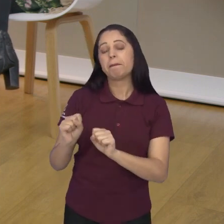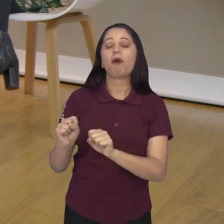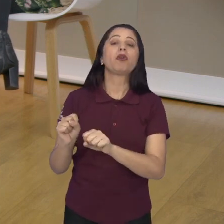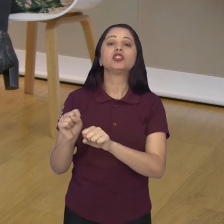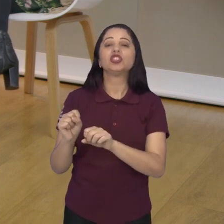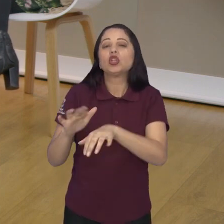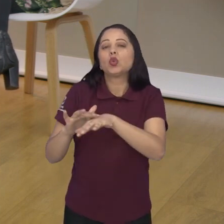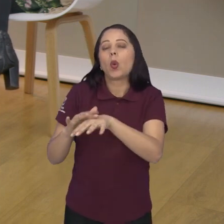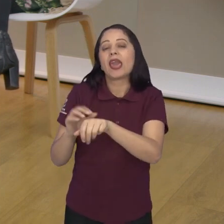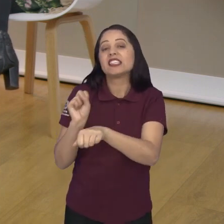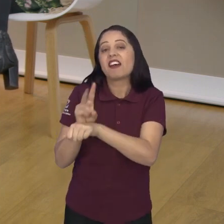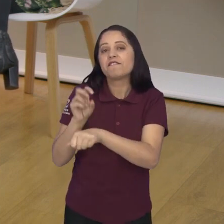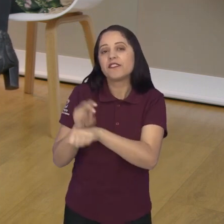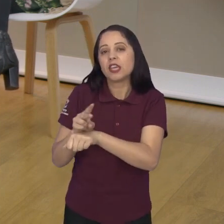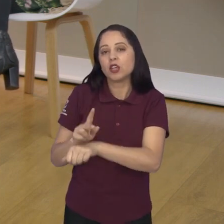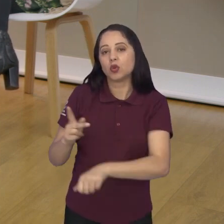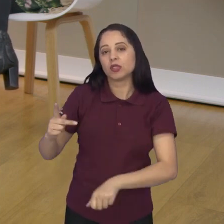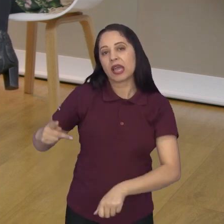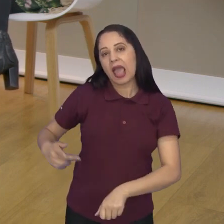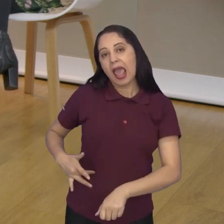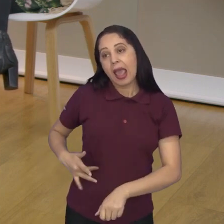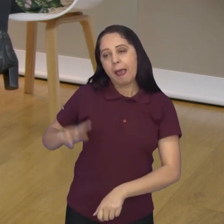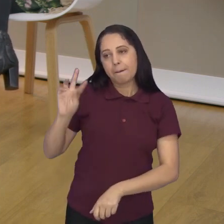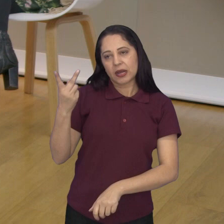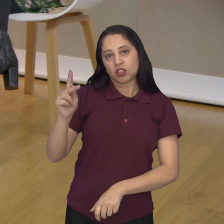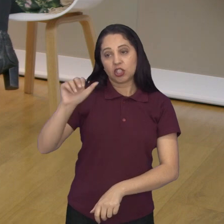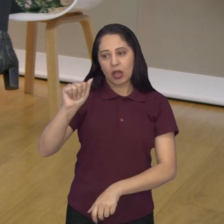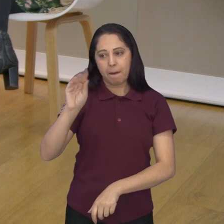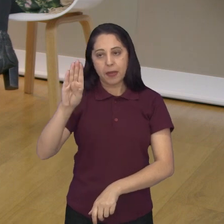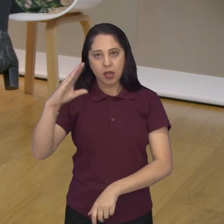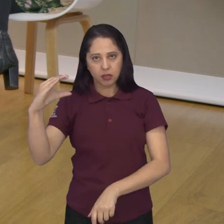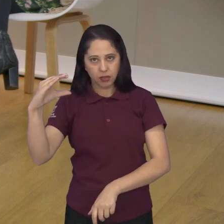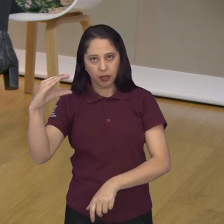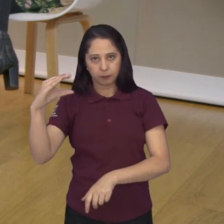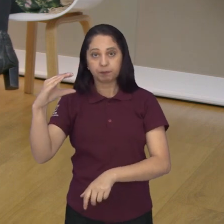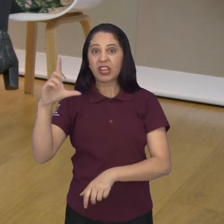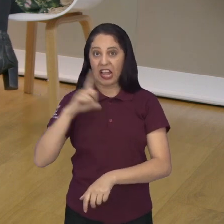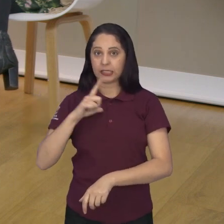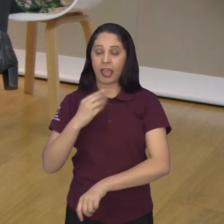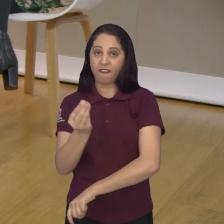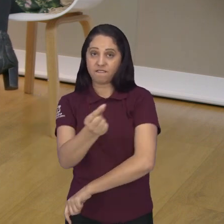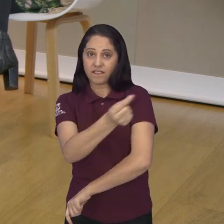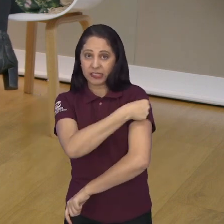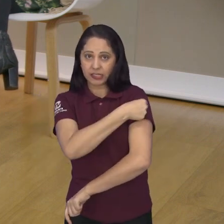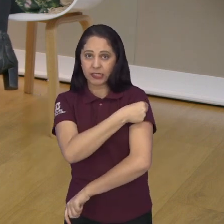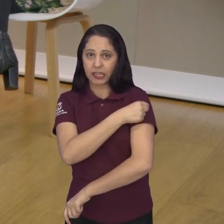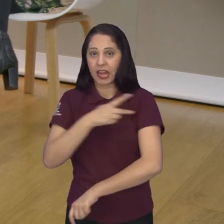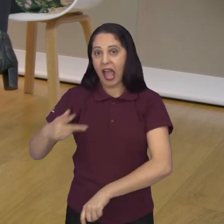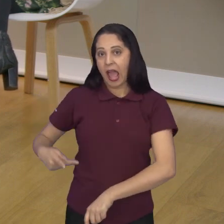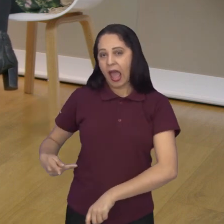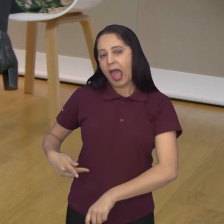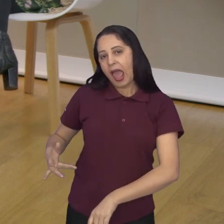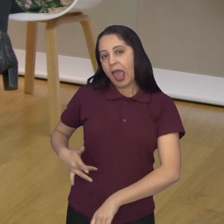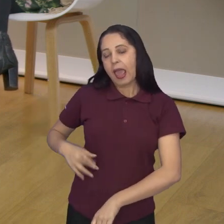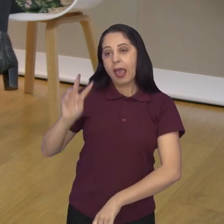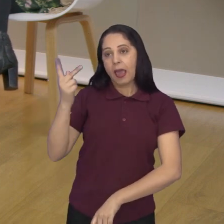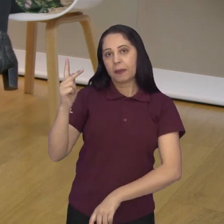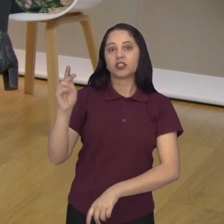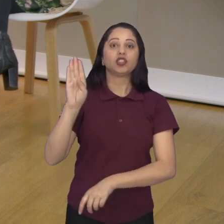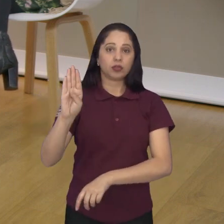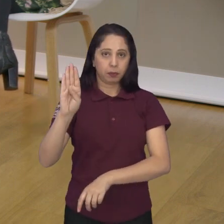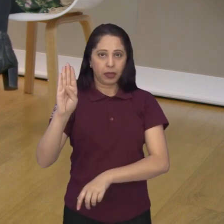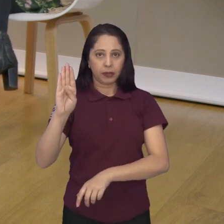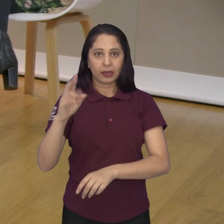que é o vírus da hepatite B de bola e C. A gente tem vacina para o vírus da hepatite B. Até 2030, o mundo todo